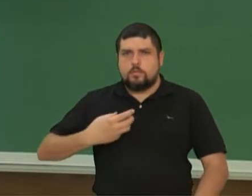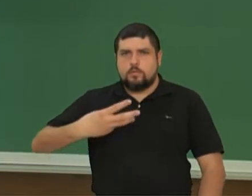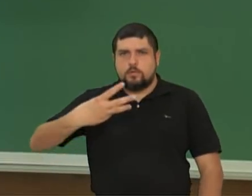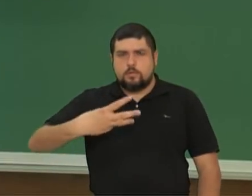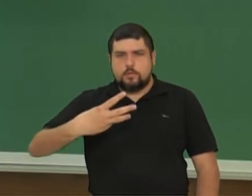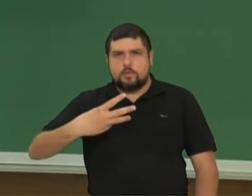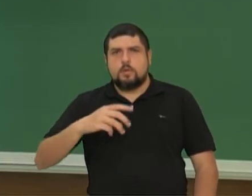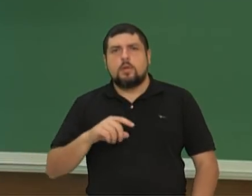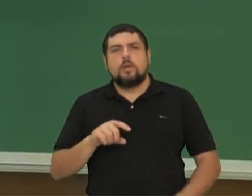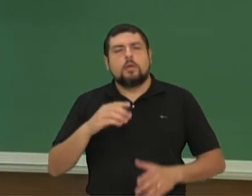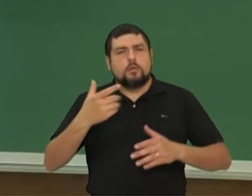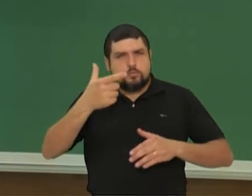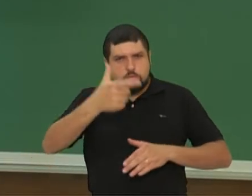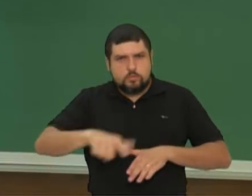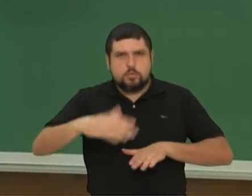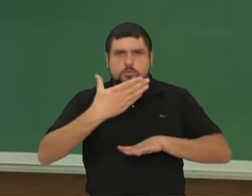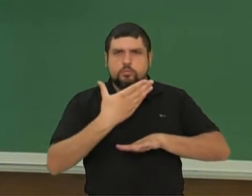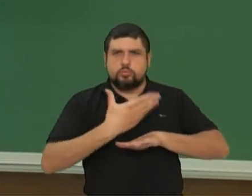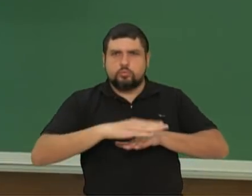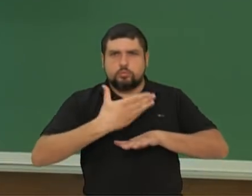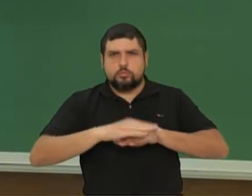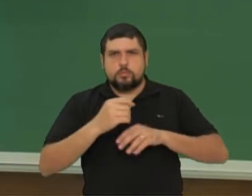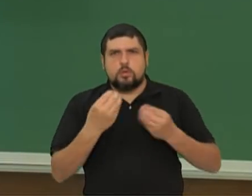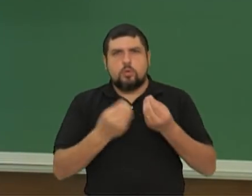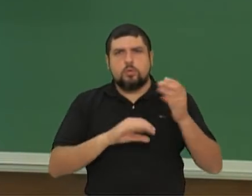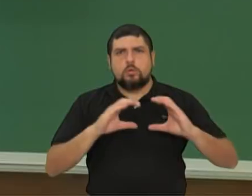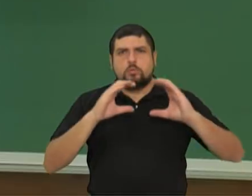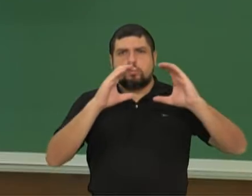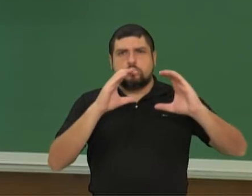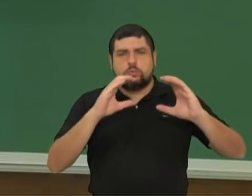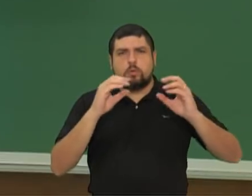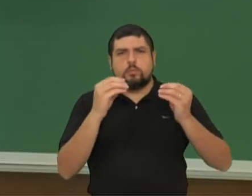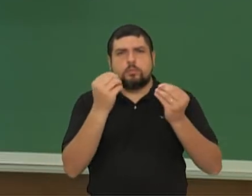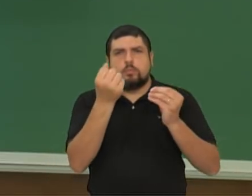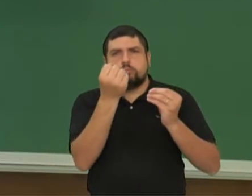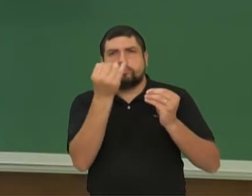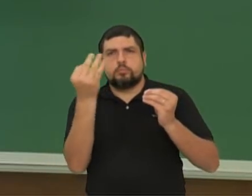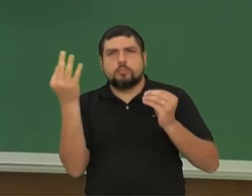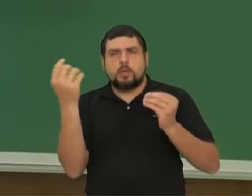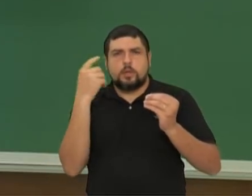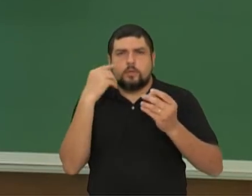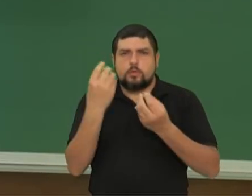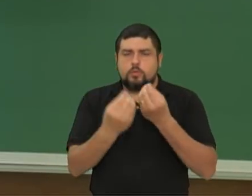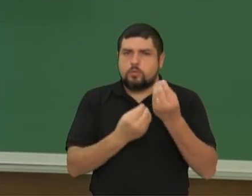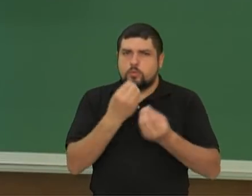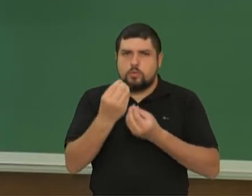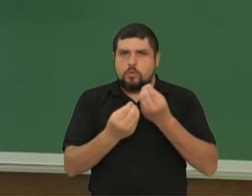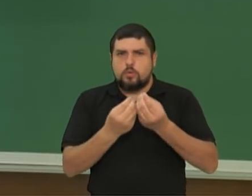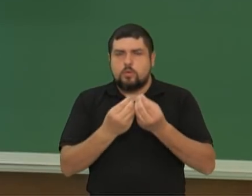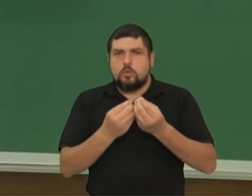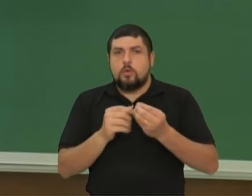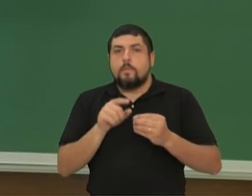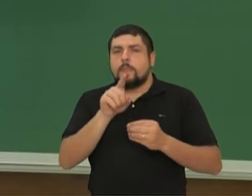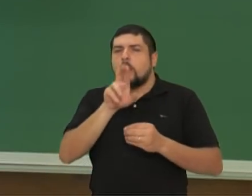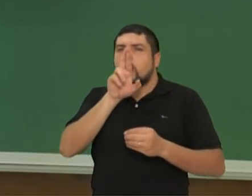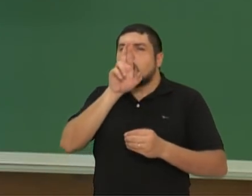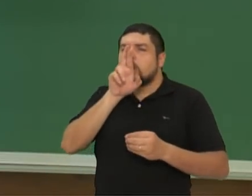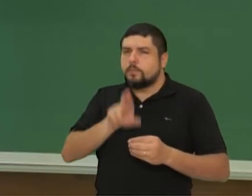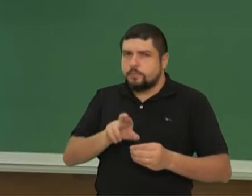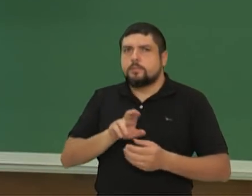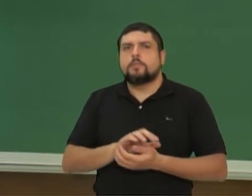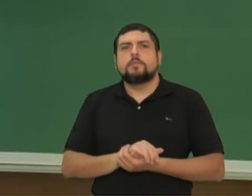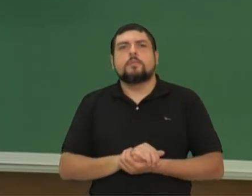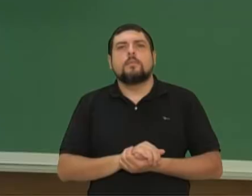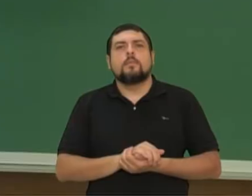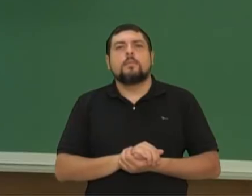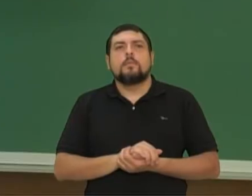praticar mais um pouco de função exponencial, de reescrita aqui. Tem dois momentos que você vai resolver durante um tempinho. A